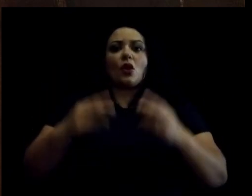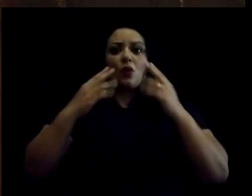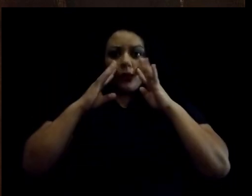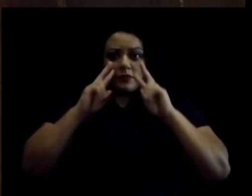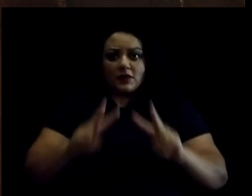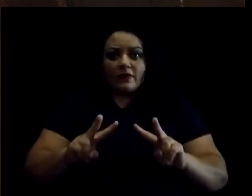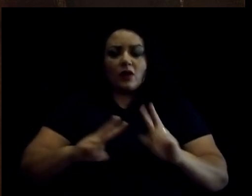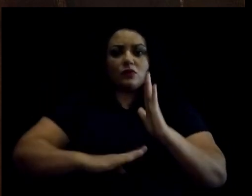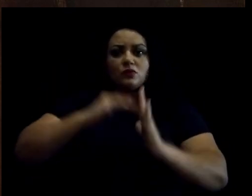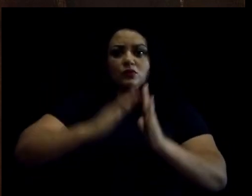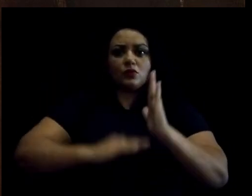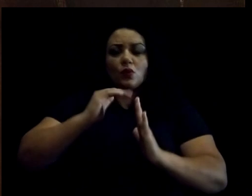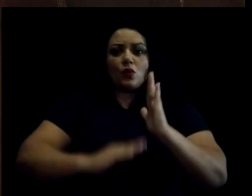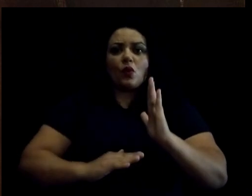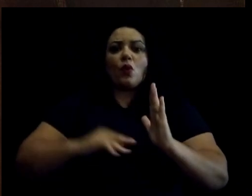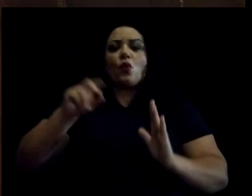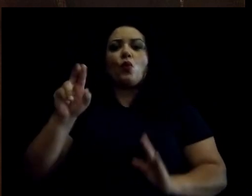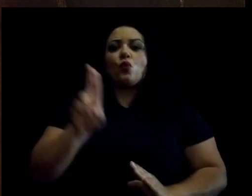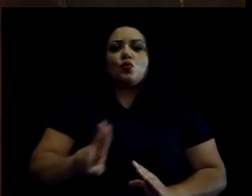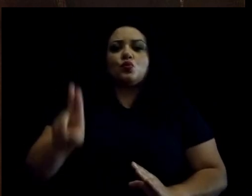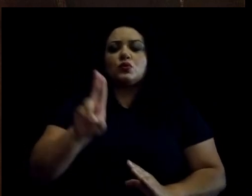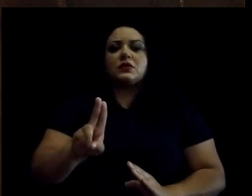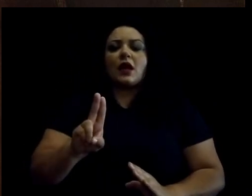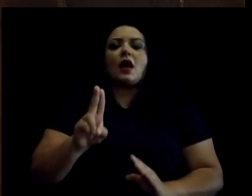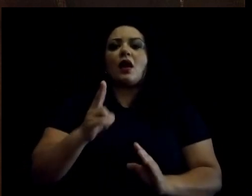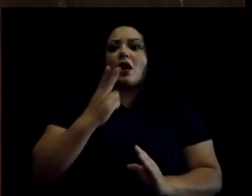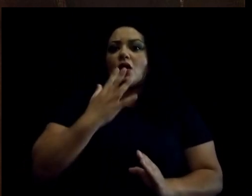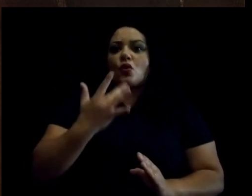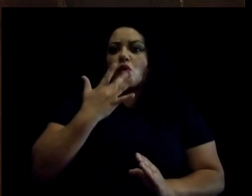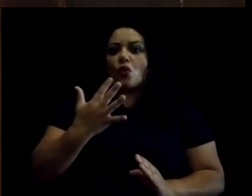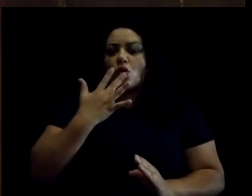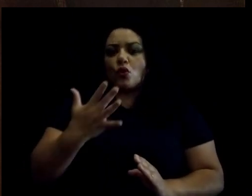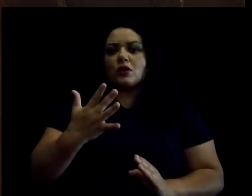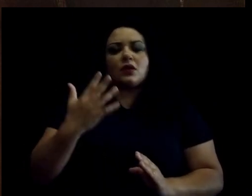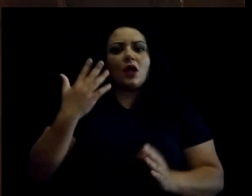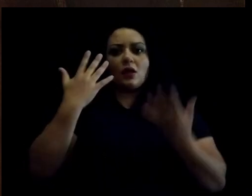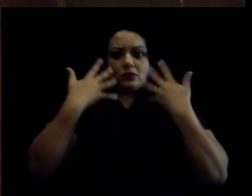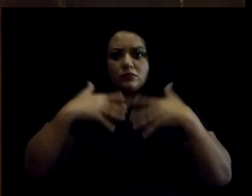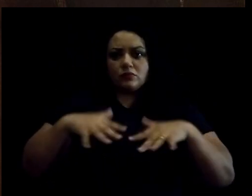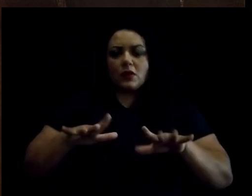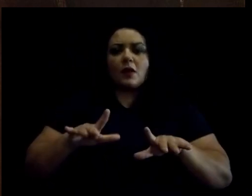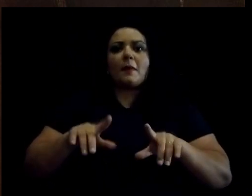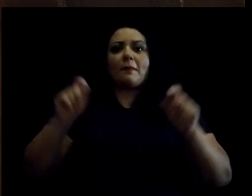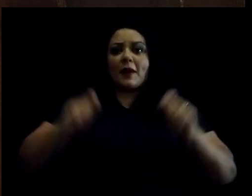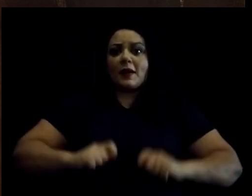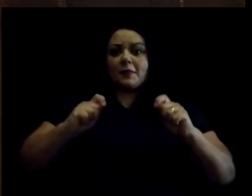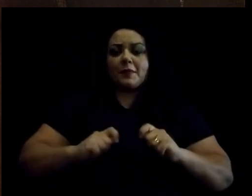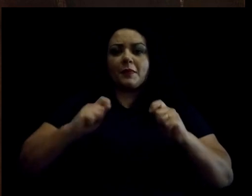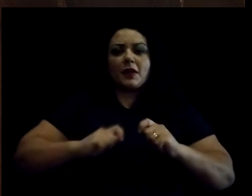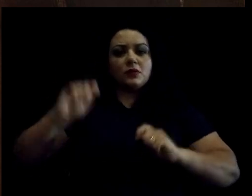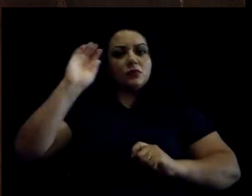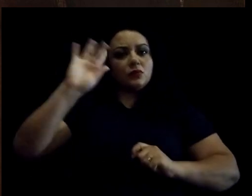Note-se que este pintor cretense pouco usa os apelos das cores, muito comuns no período, valendo-se da sua capacidade de